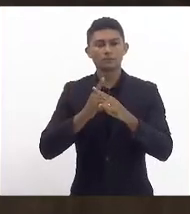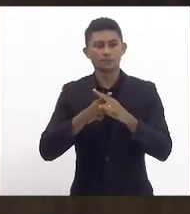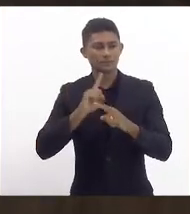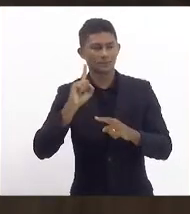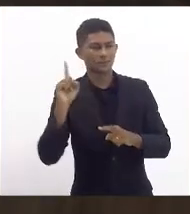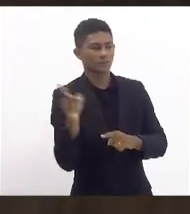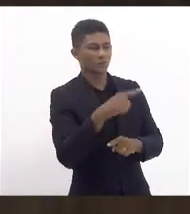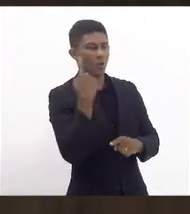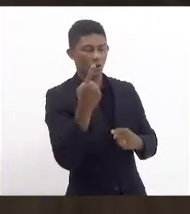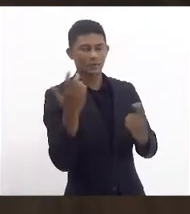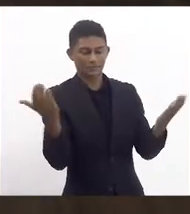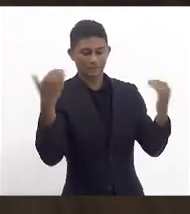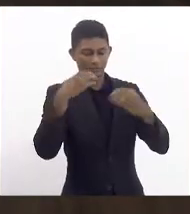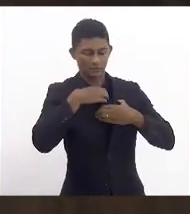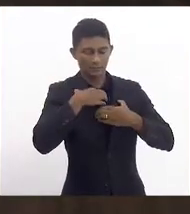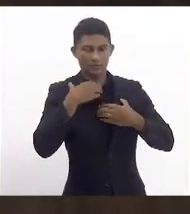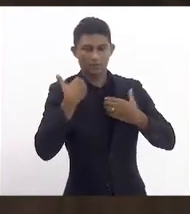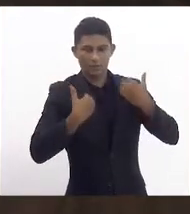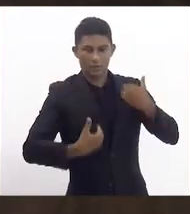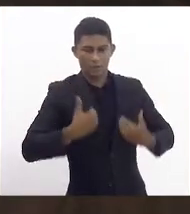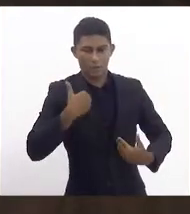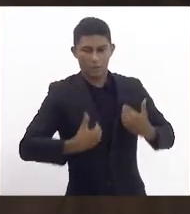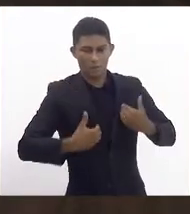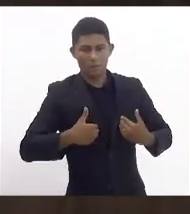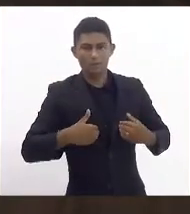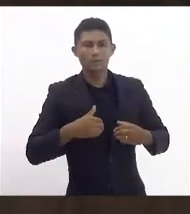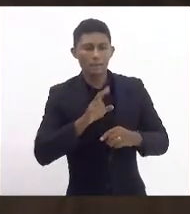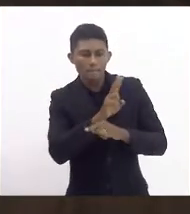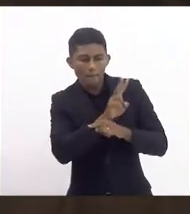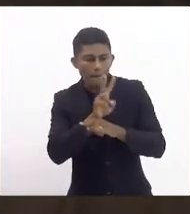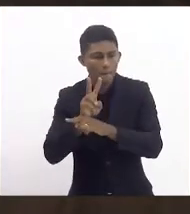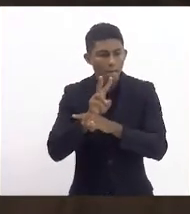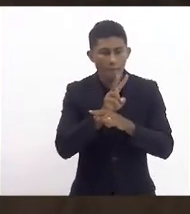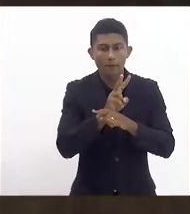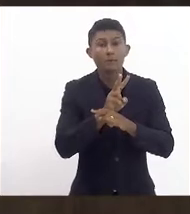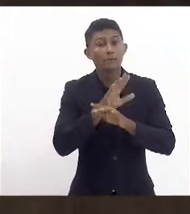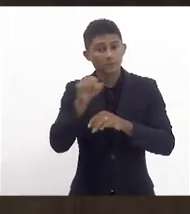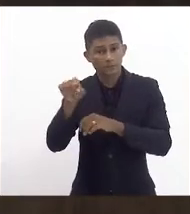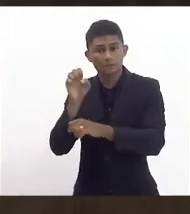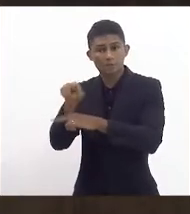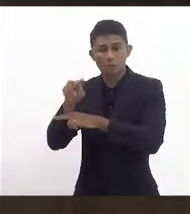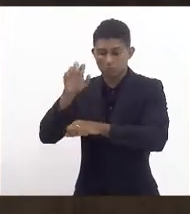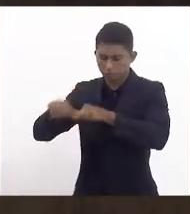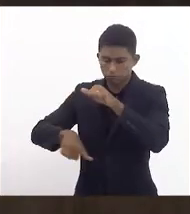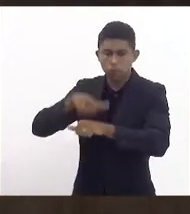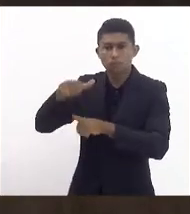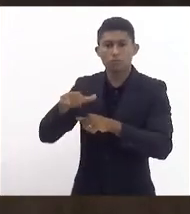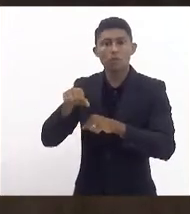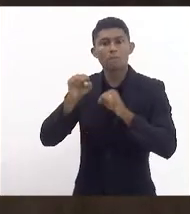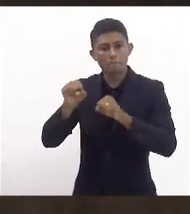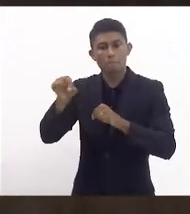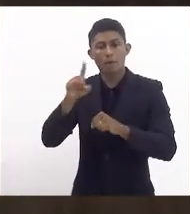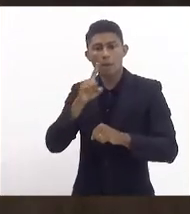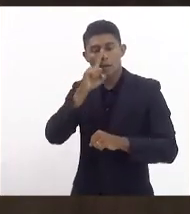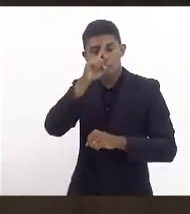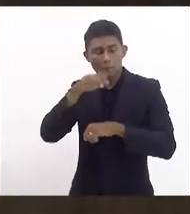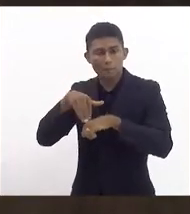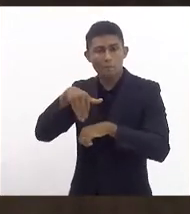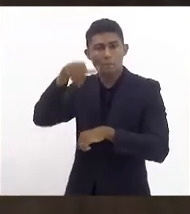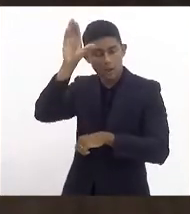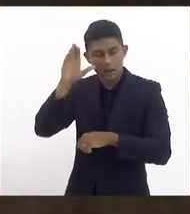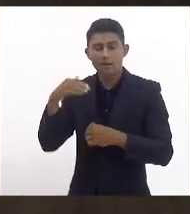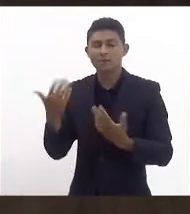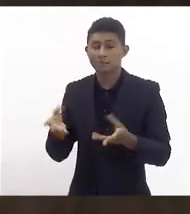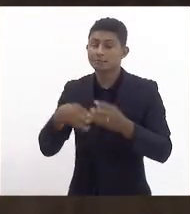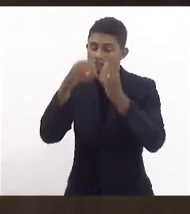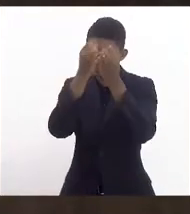temos graças à vacina, e nesse sentido pode prejudicar essencialmente, senhor presidente, todo esse